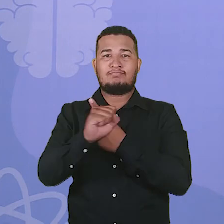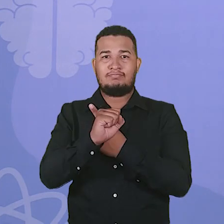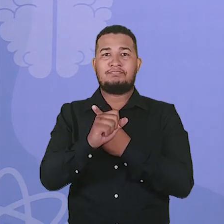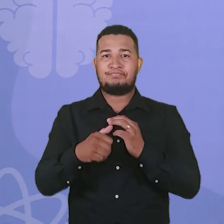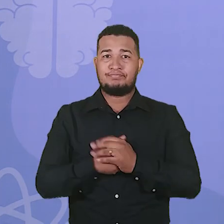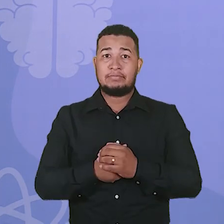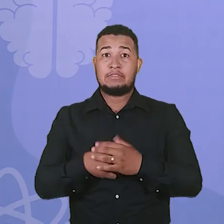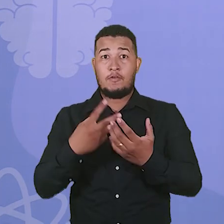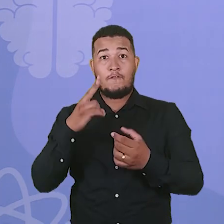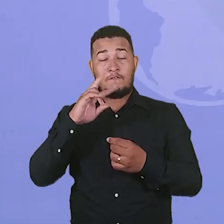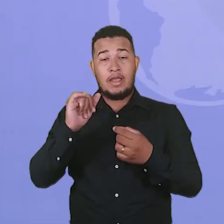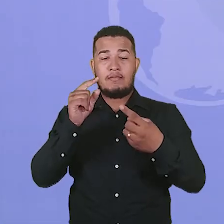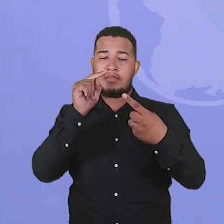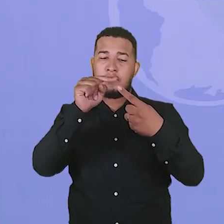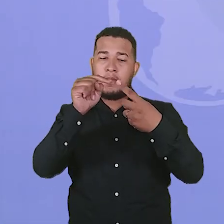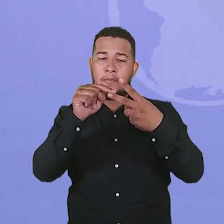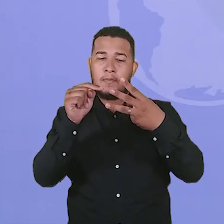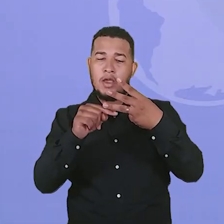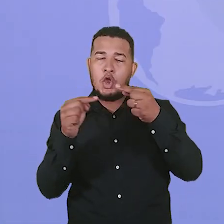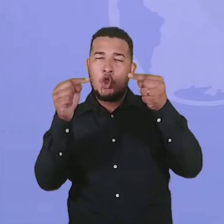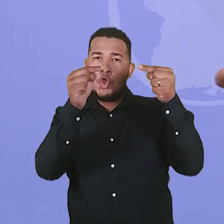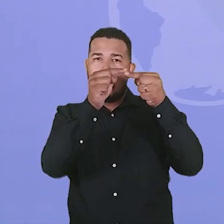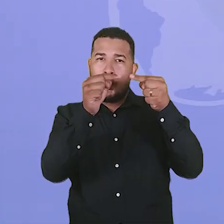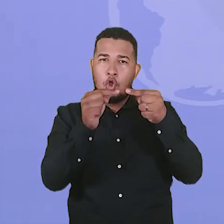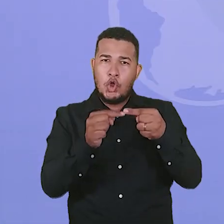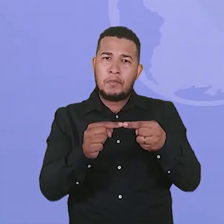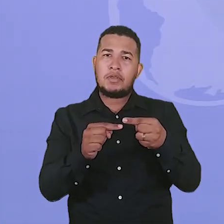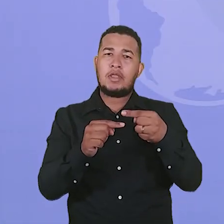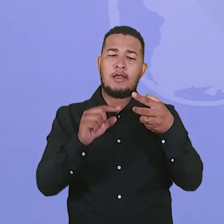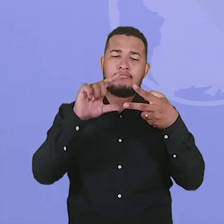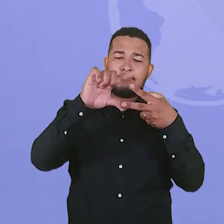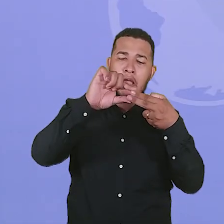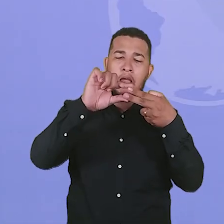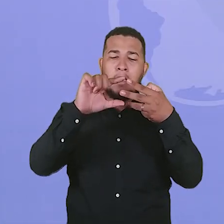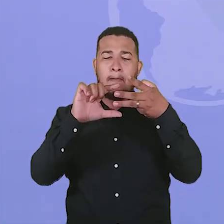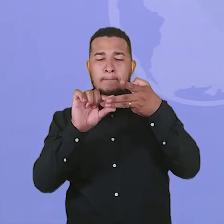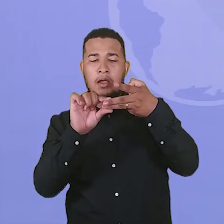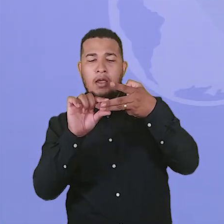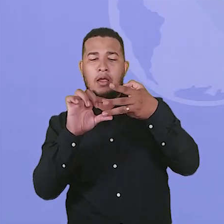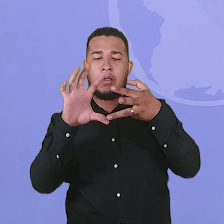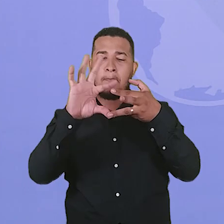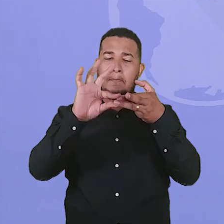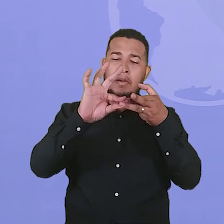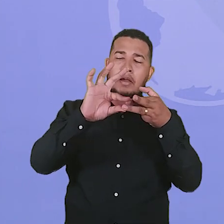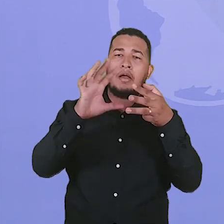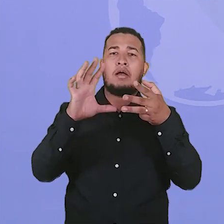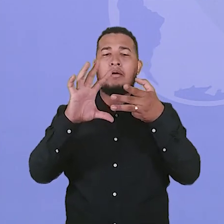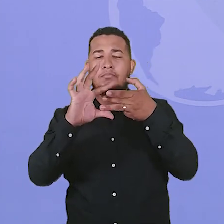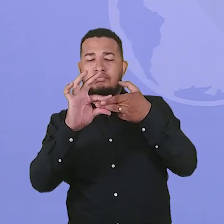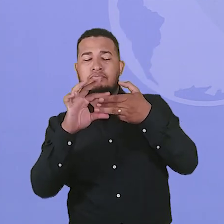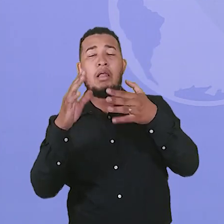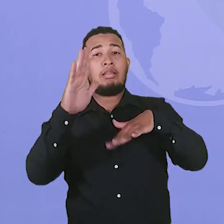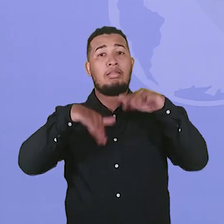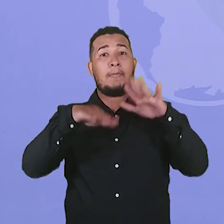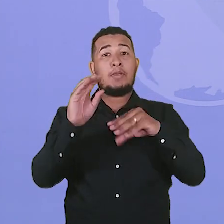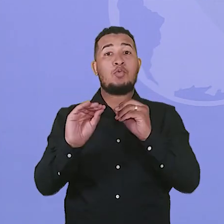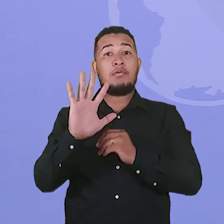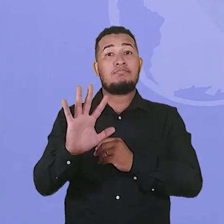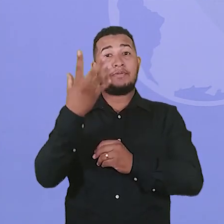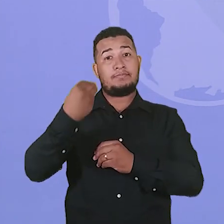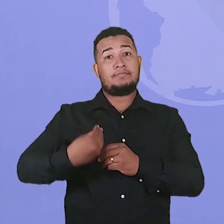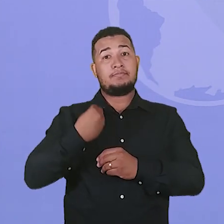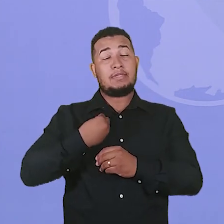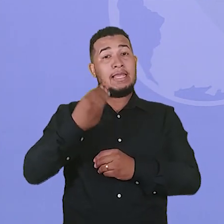social, eles vão estar combinando um ou outro autor, dependendo do fenômeno social que